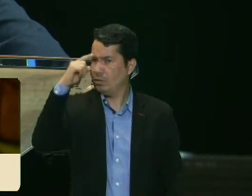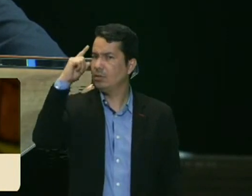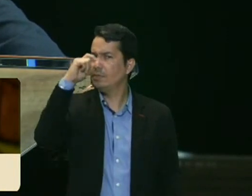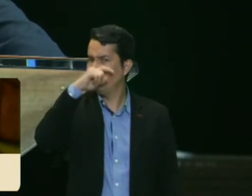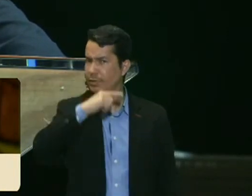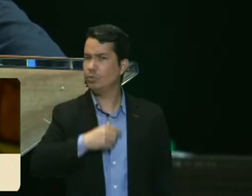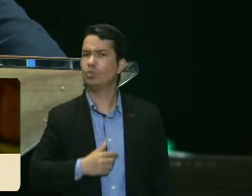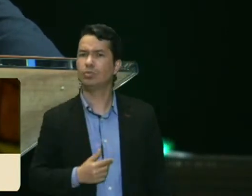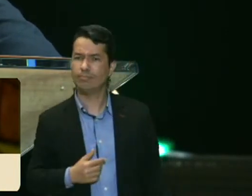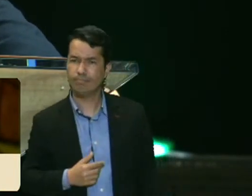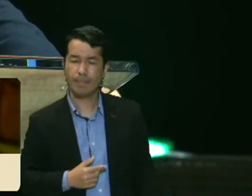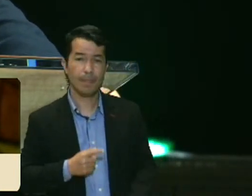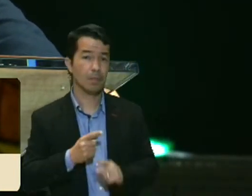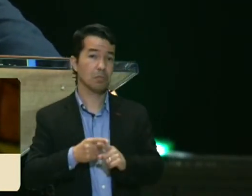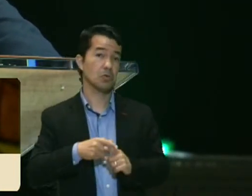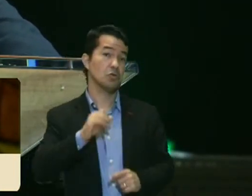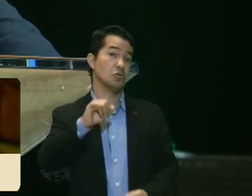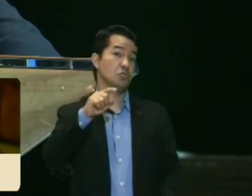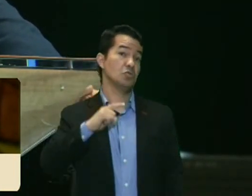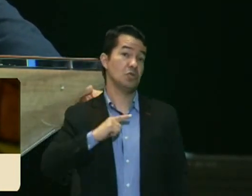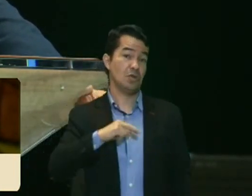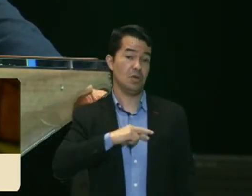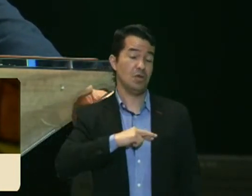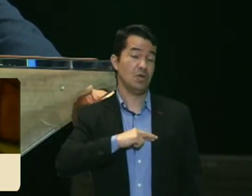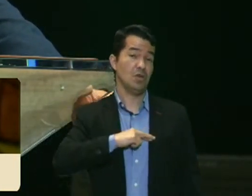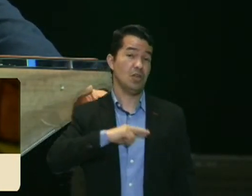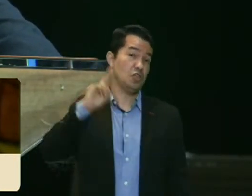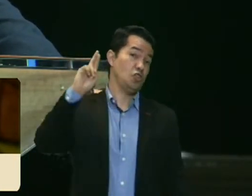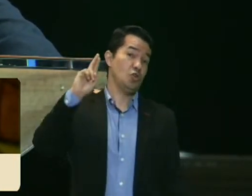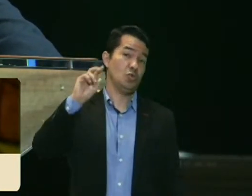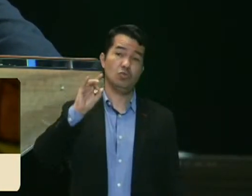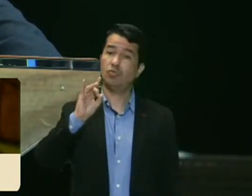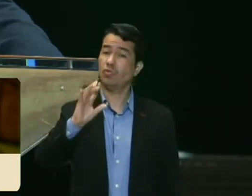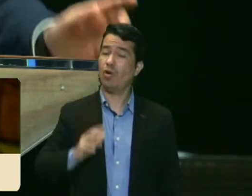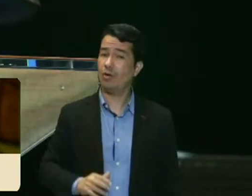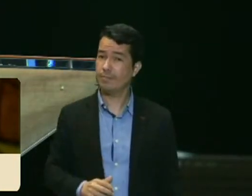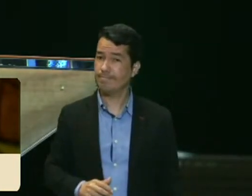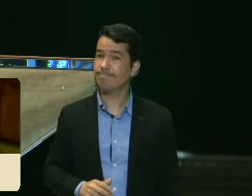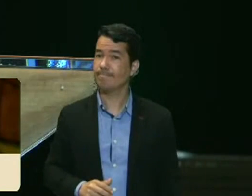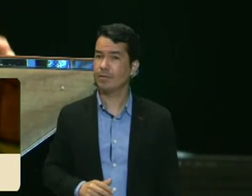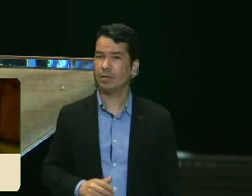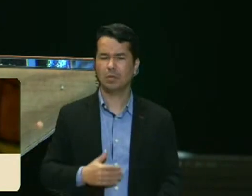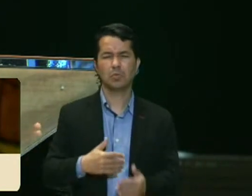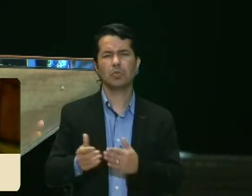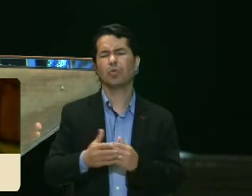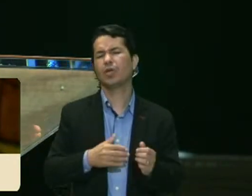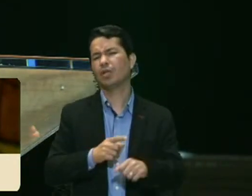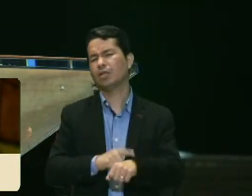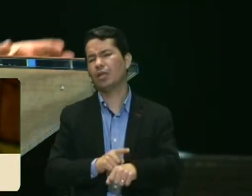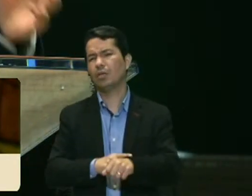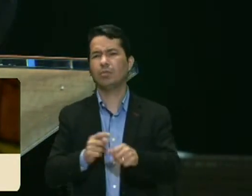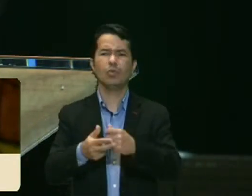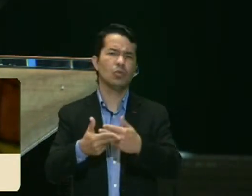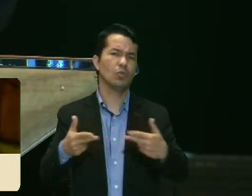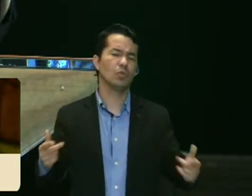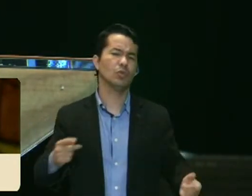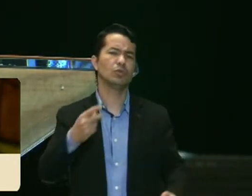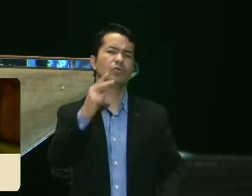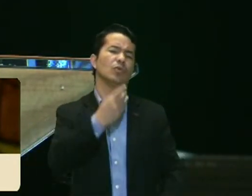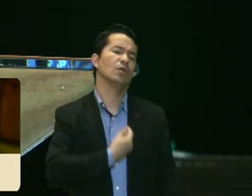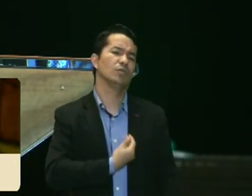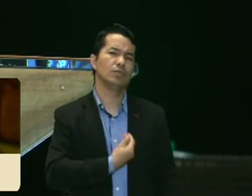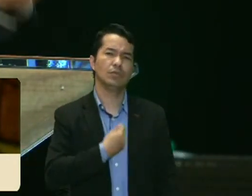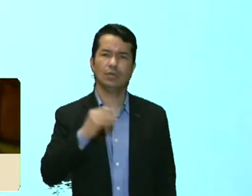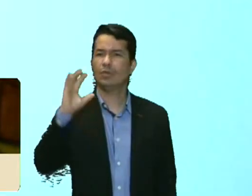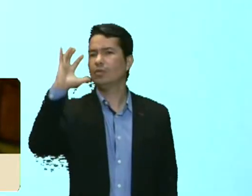Porque se a sua fé for só uma religiosidade, queridos, qualquer circunstância que surge na sua vida já balança